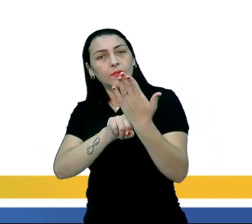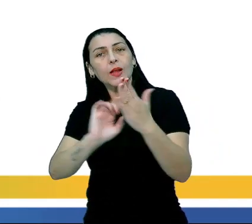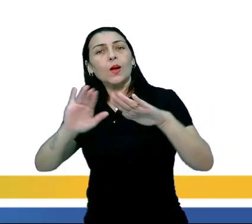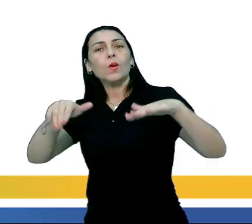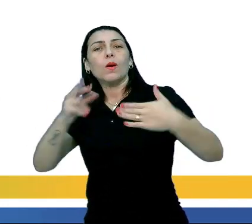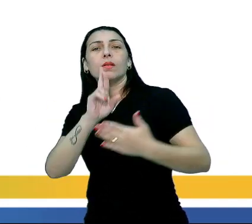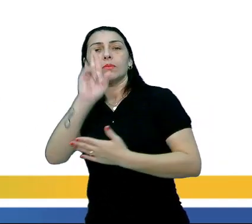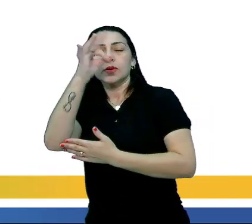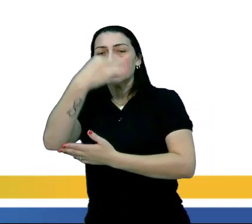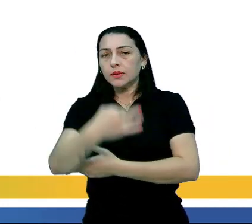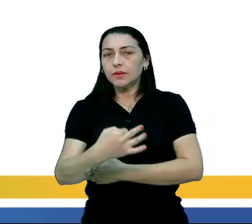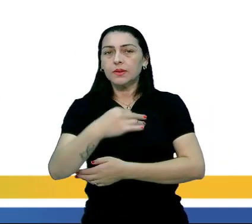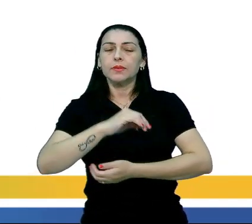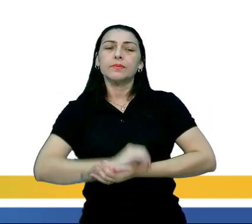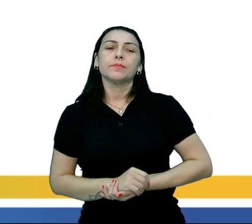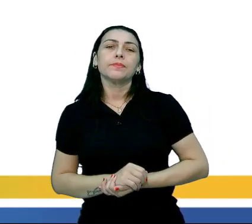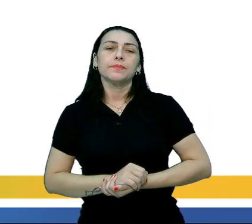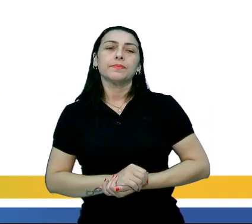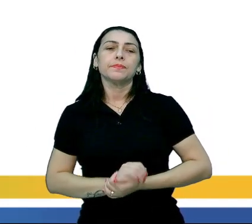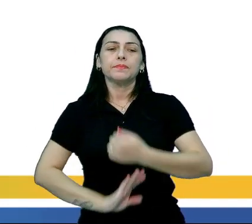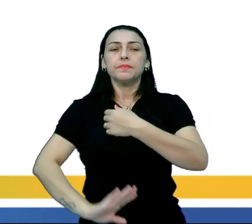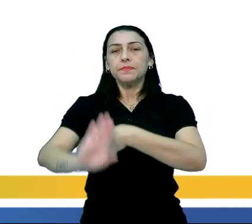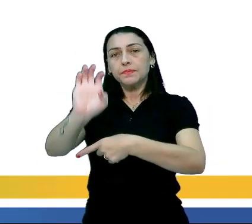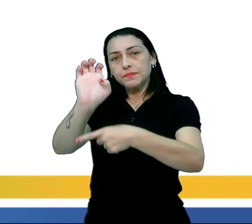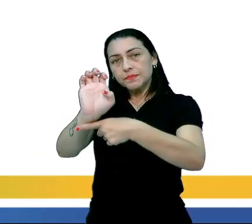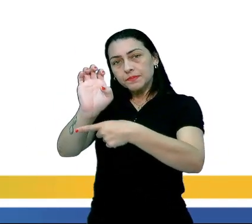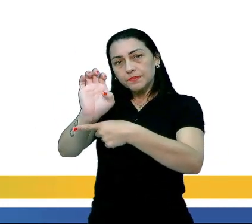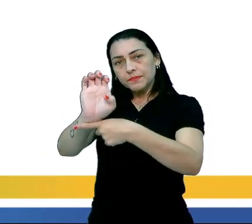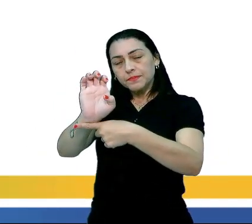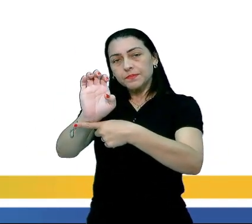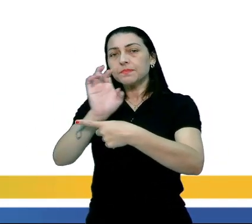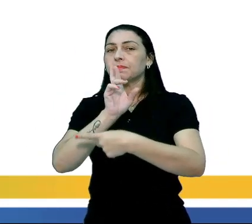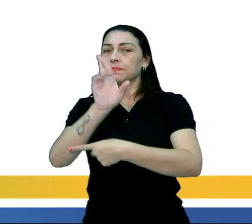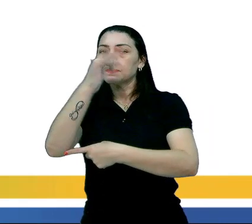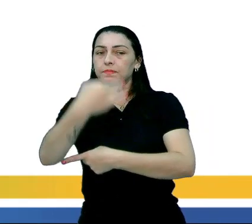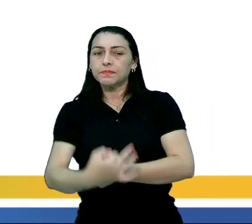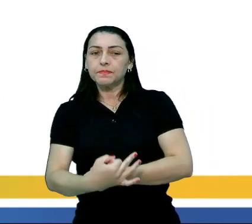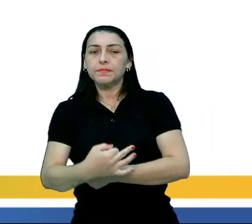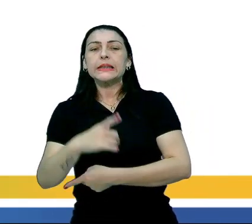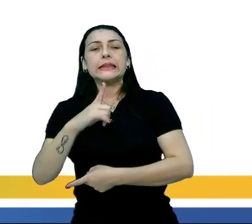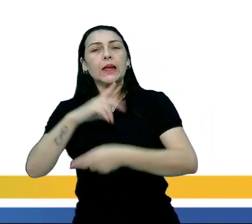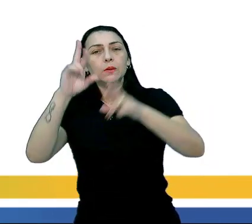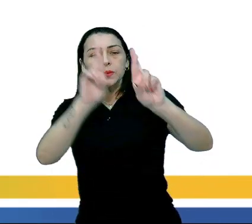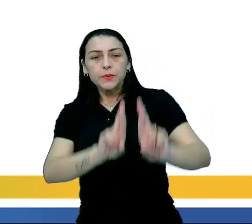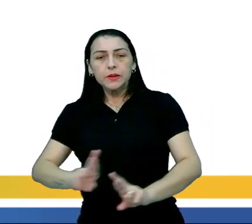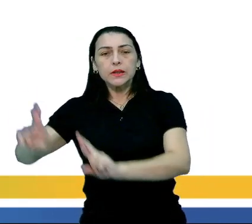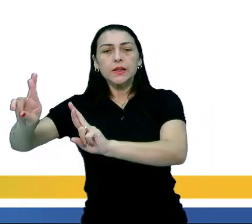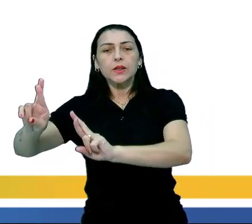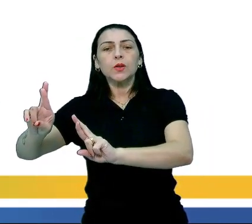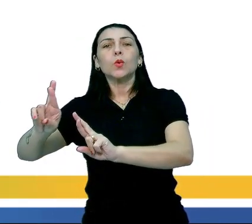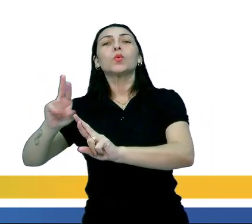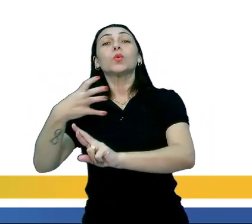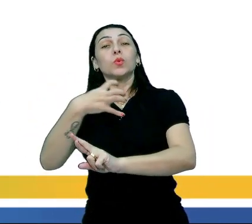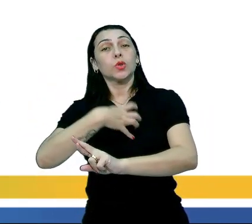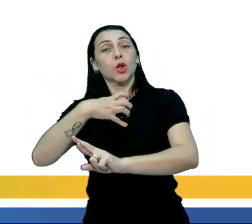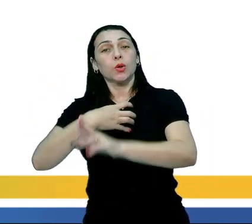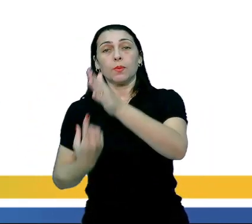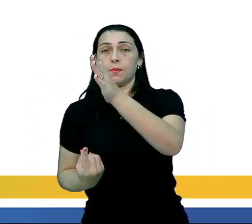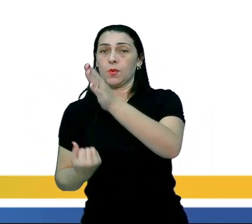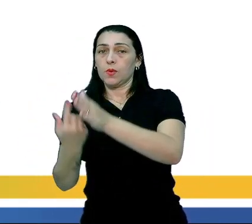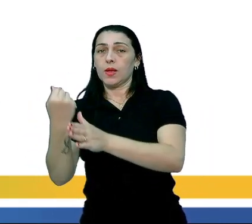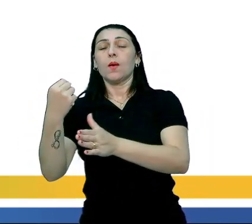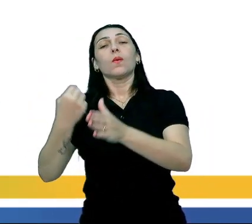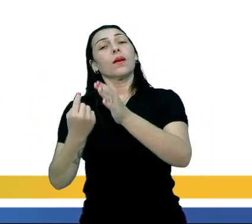qual é a alternativa correta? Está expressa na letra E. Tem esperança de que os modos